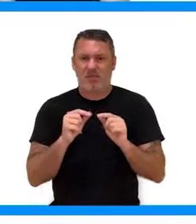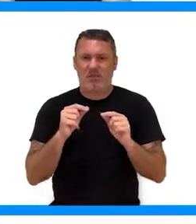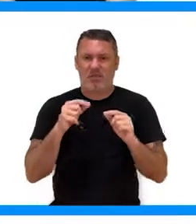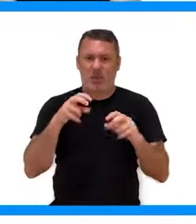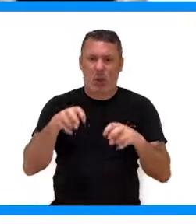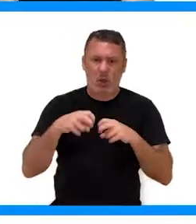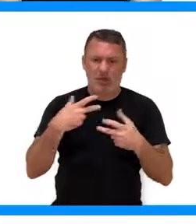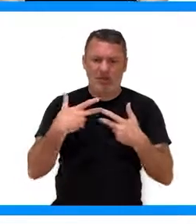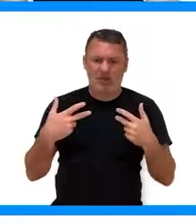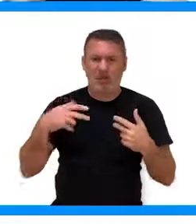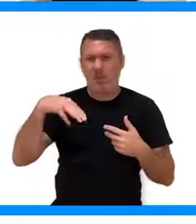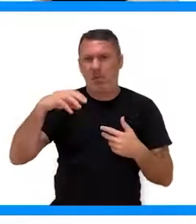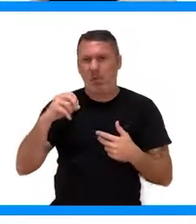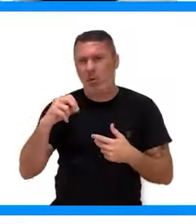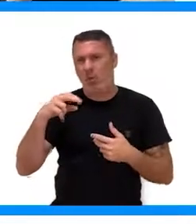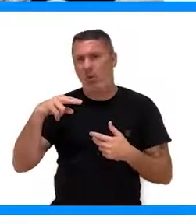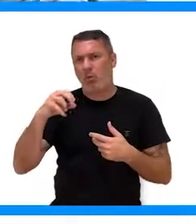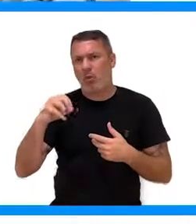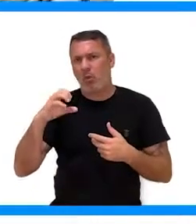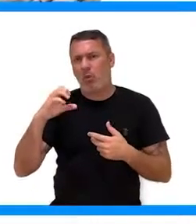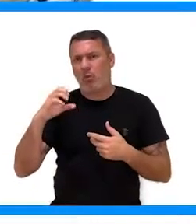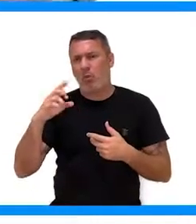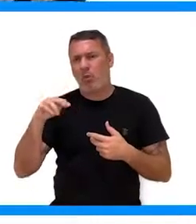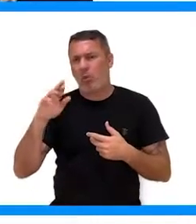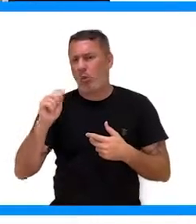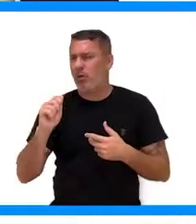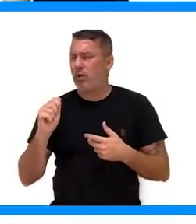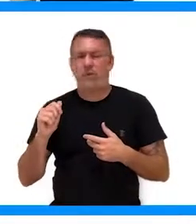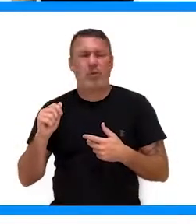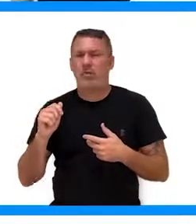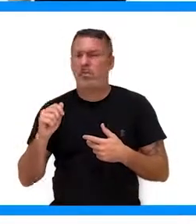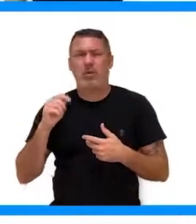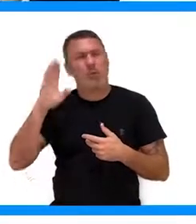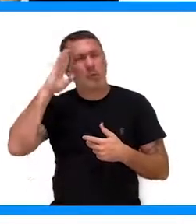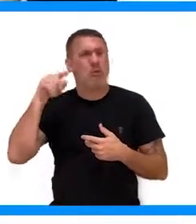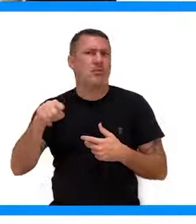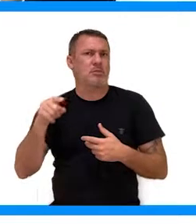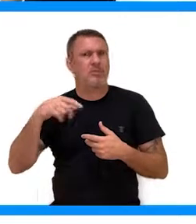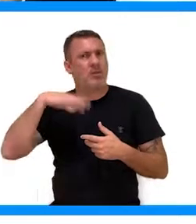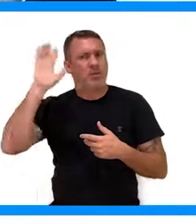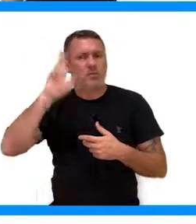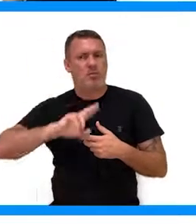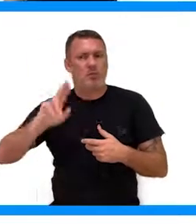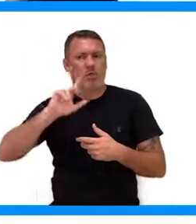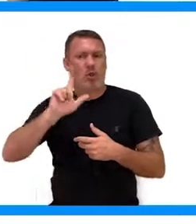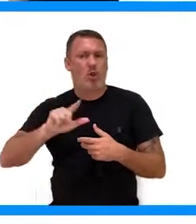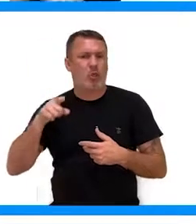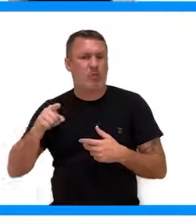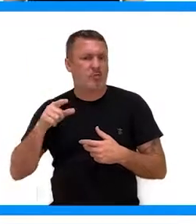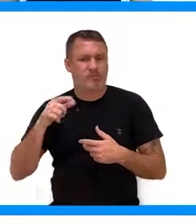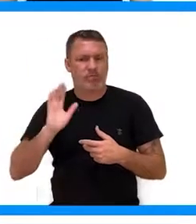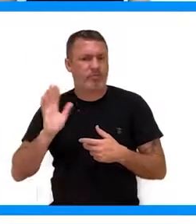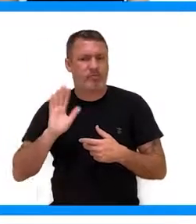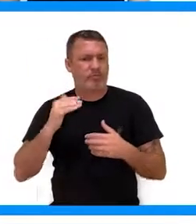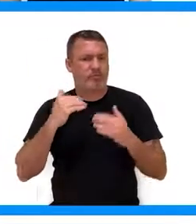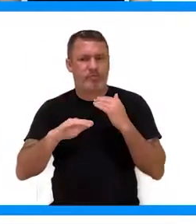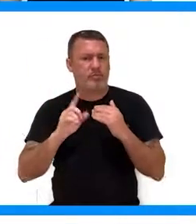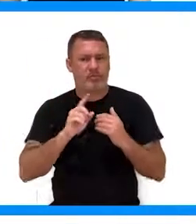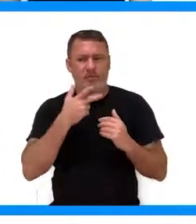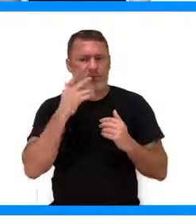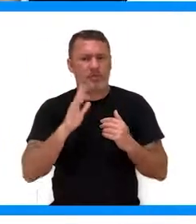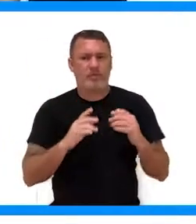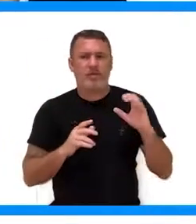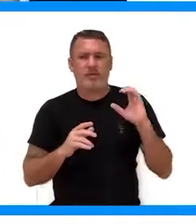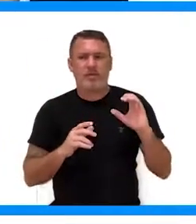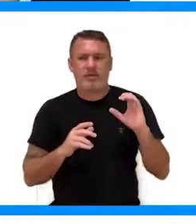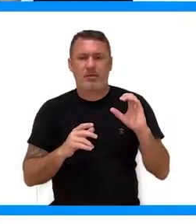Diminuição da lavoura monocultora, meus queridos, a monocultura ela é prioridade Prioridade de cultivo nessa lógica.